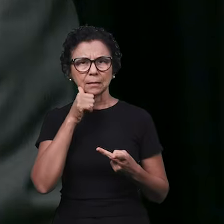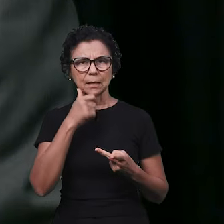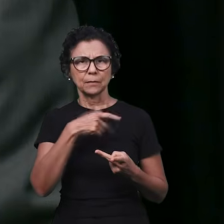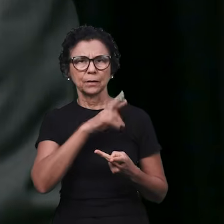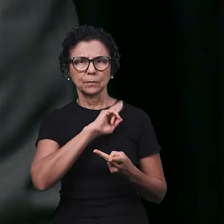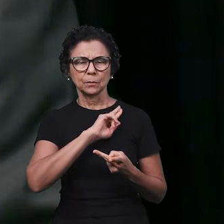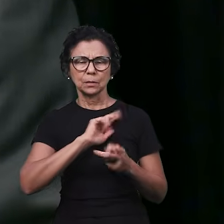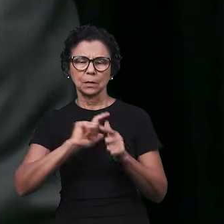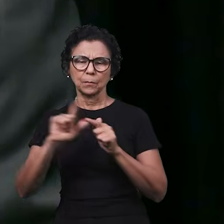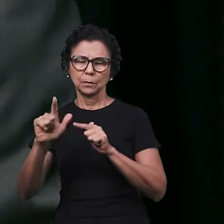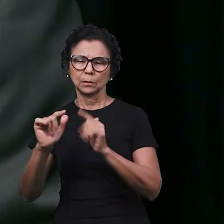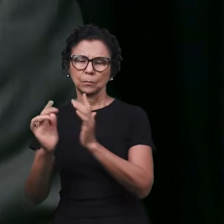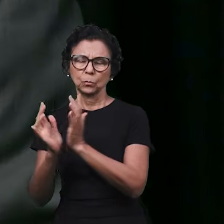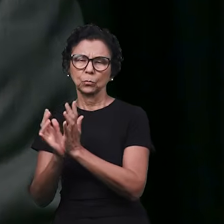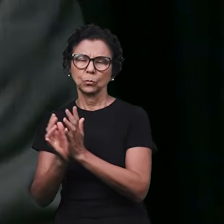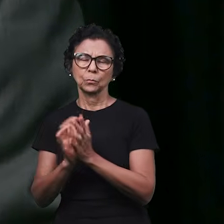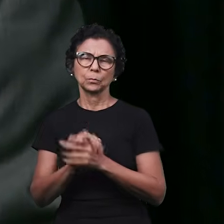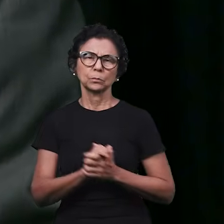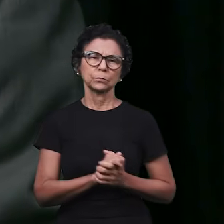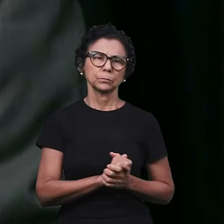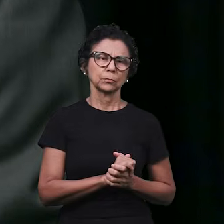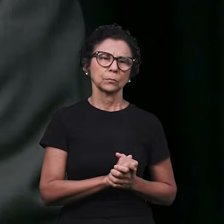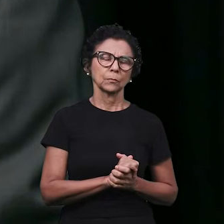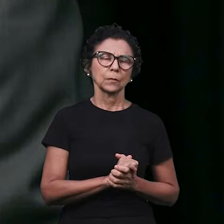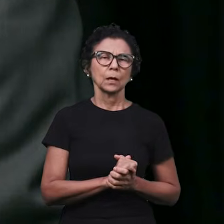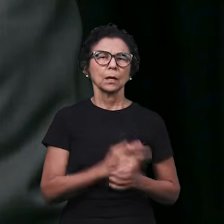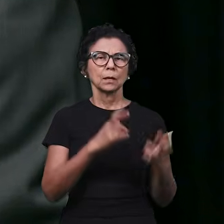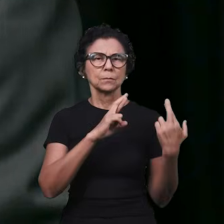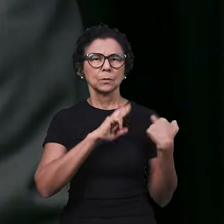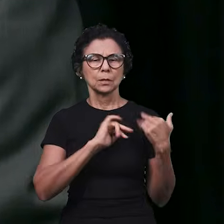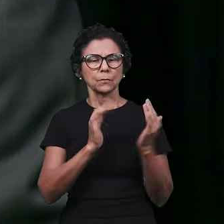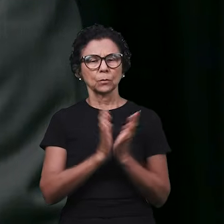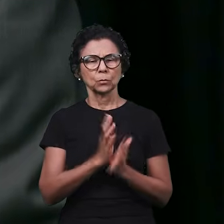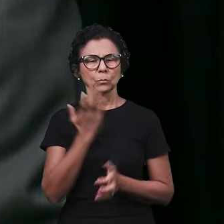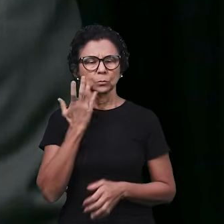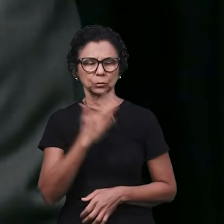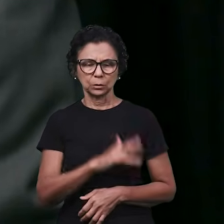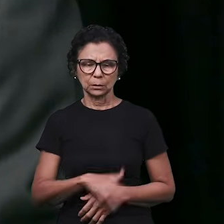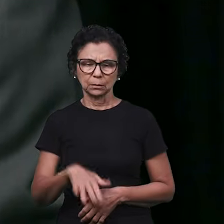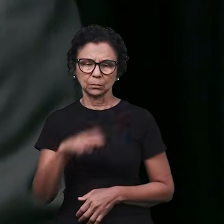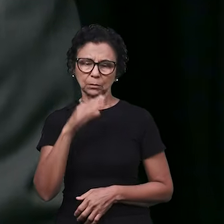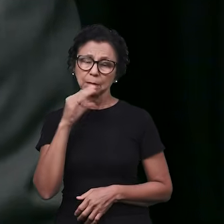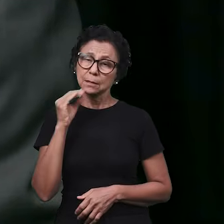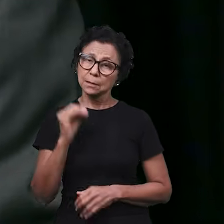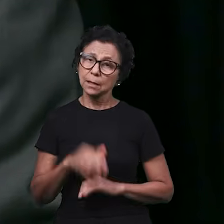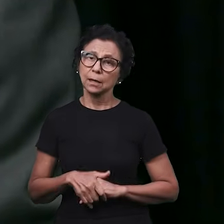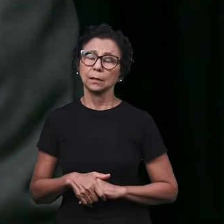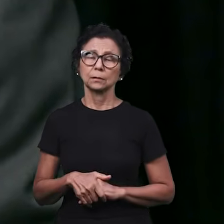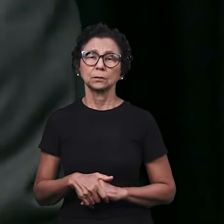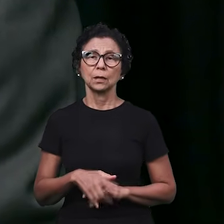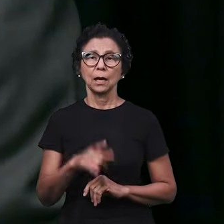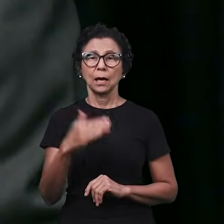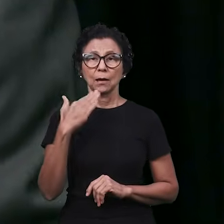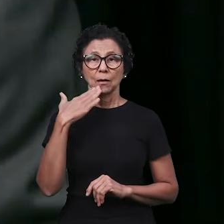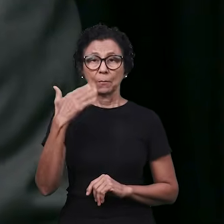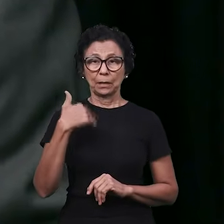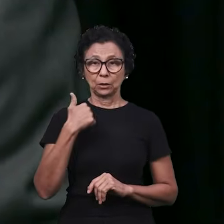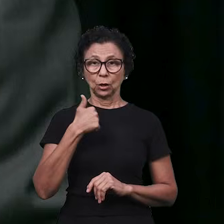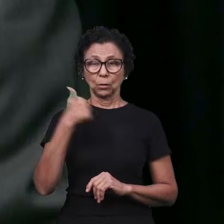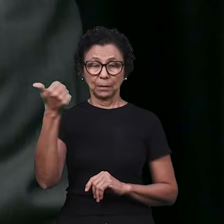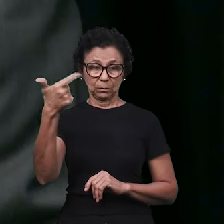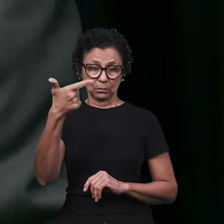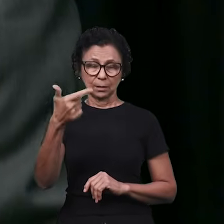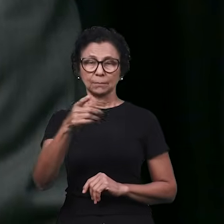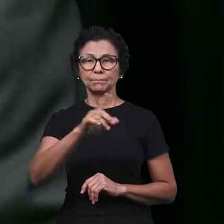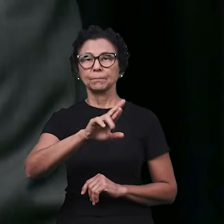de criança, né? de um grupo de intercessão. Não é que você seja melhor do que os outros, mas tem um voto.